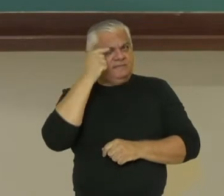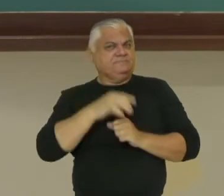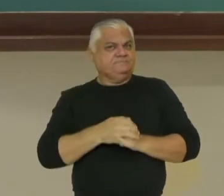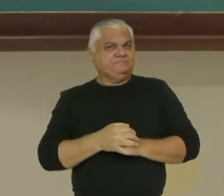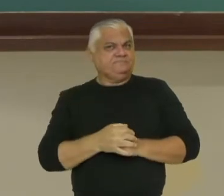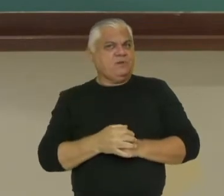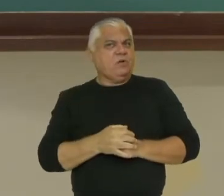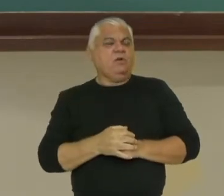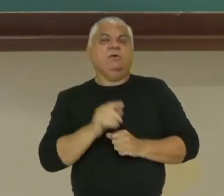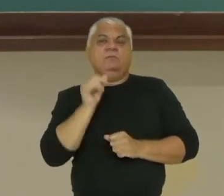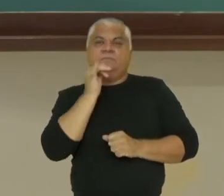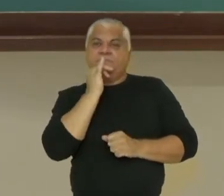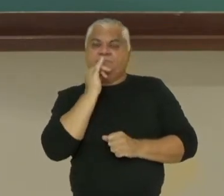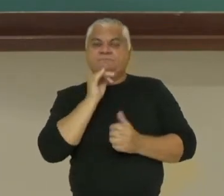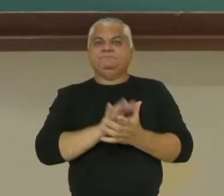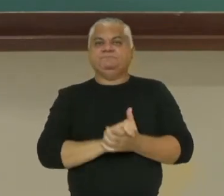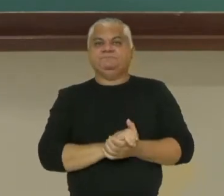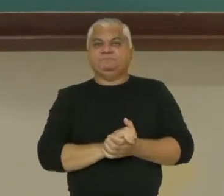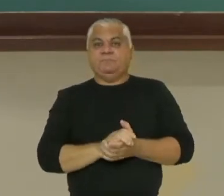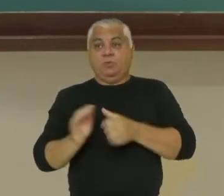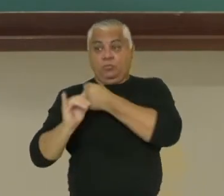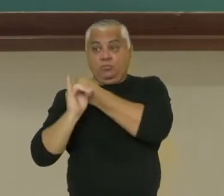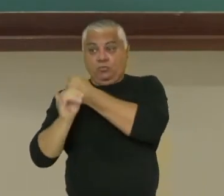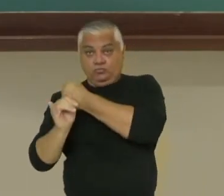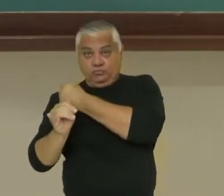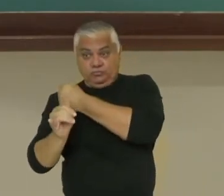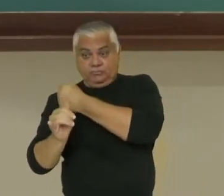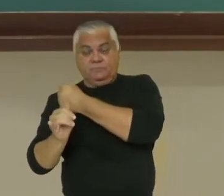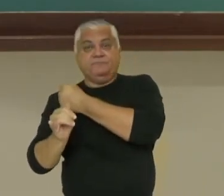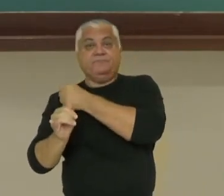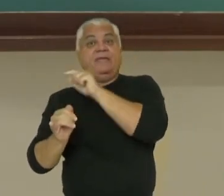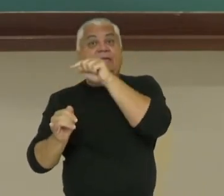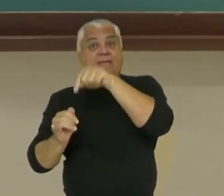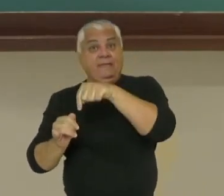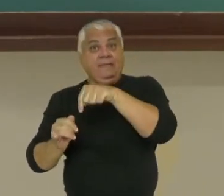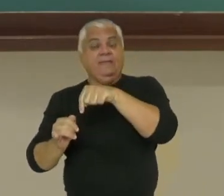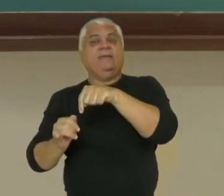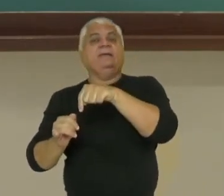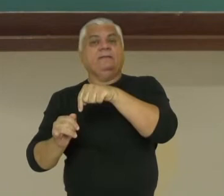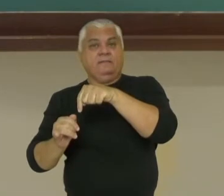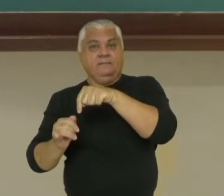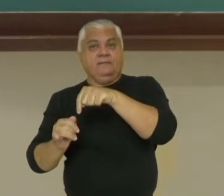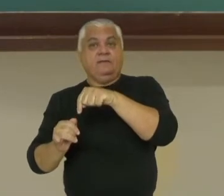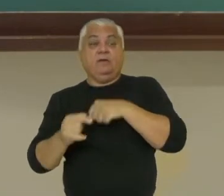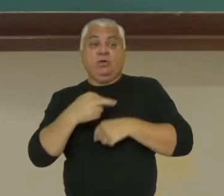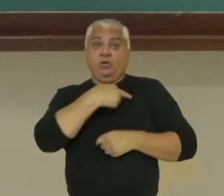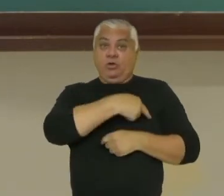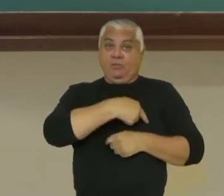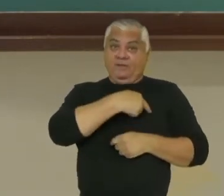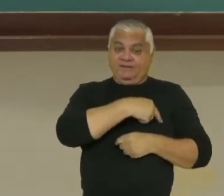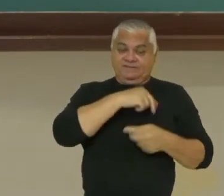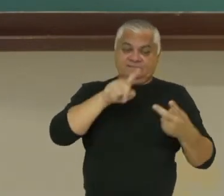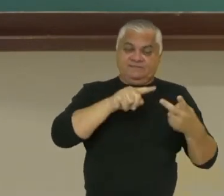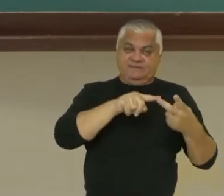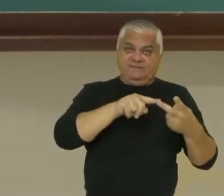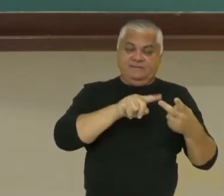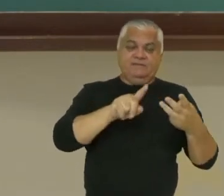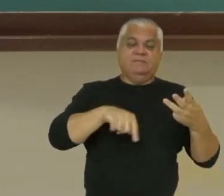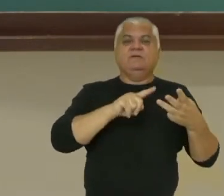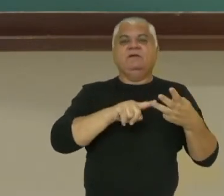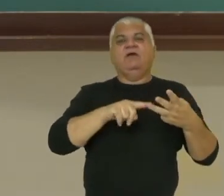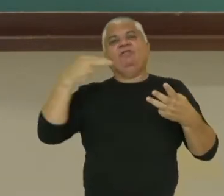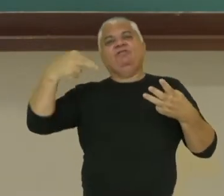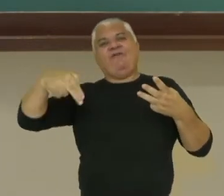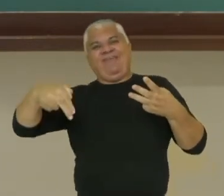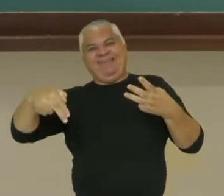sequência, vamos assim dizer. O conto, maior um pouquinho o romance e depois